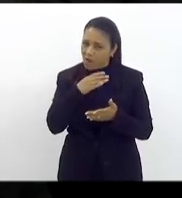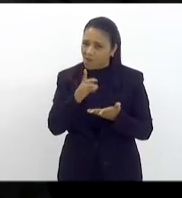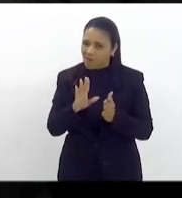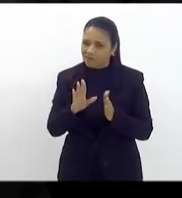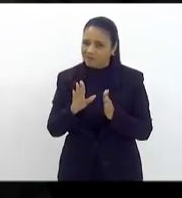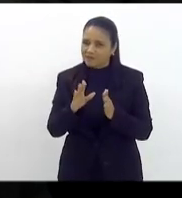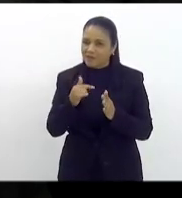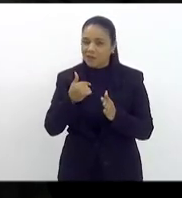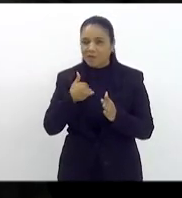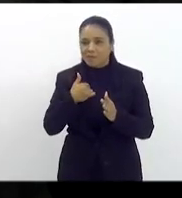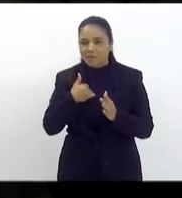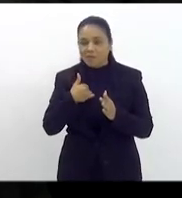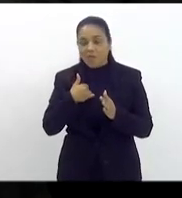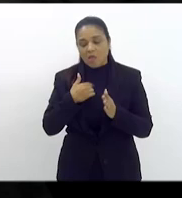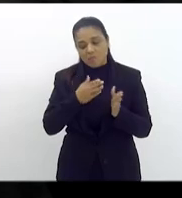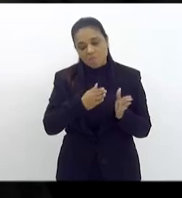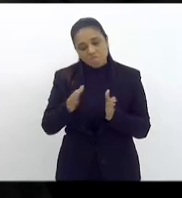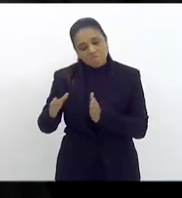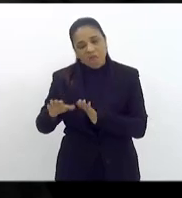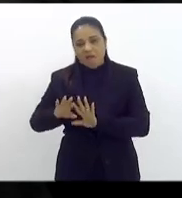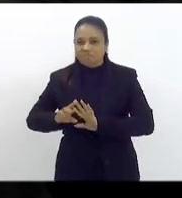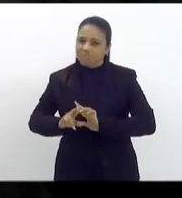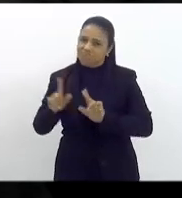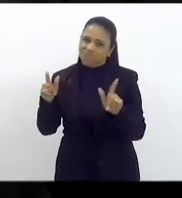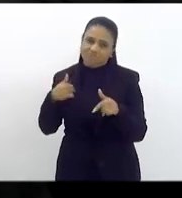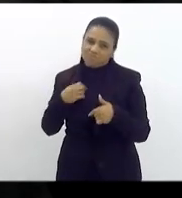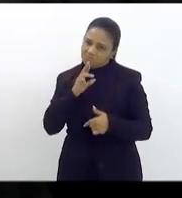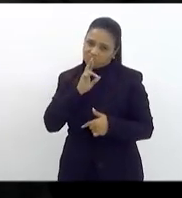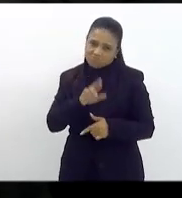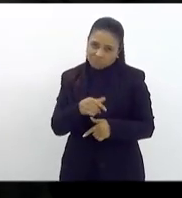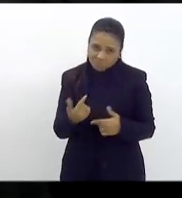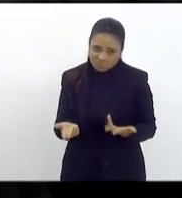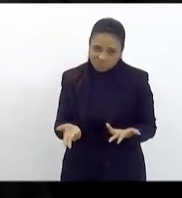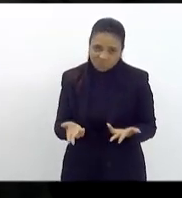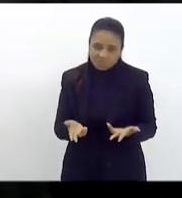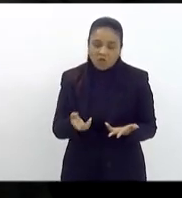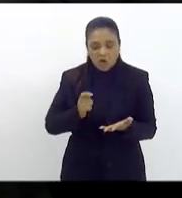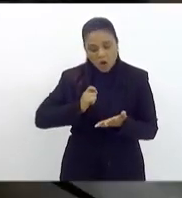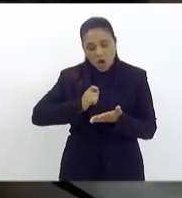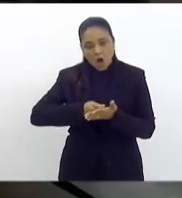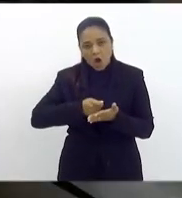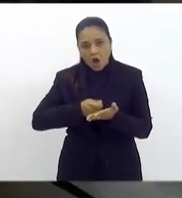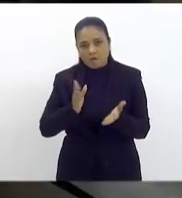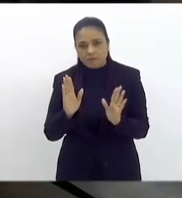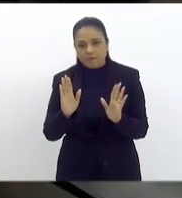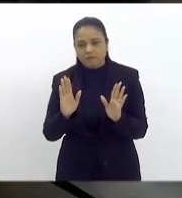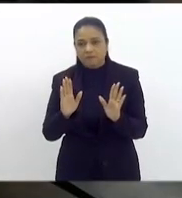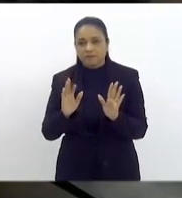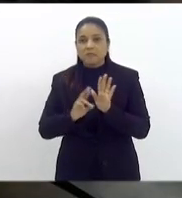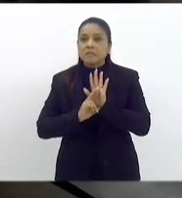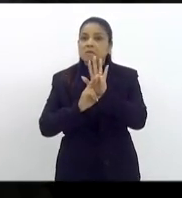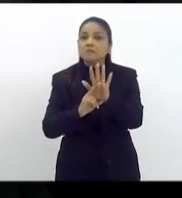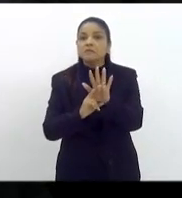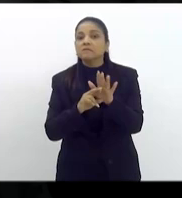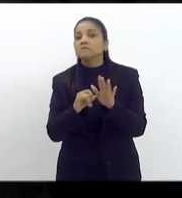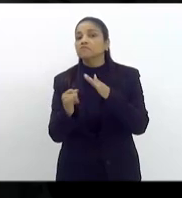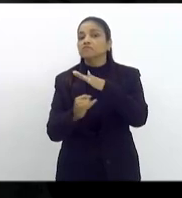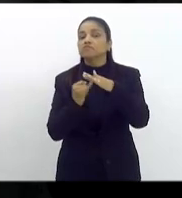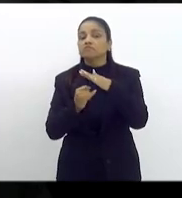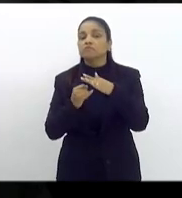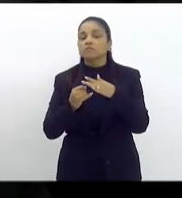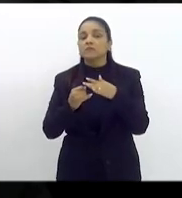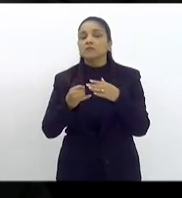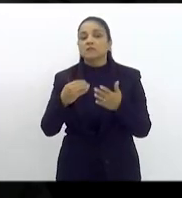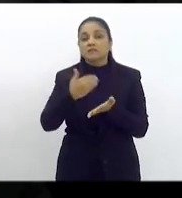Pensando, não está na minha parte ali, mas. Me permite, presidente. Deve cobra. Vossa senhoria representa aqui a instituição? A Secretaria Municipal de